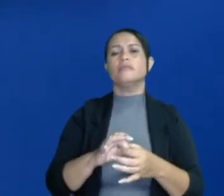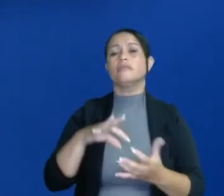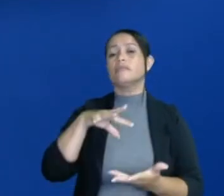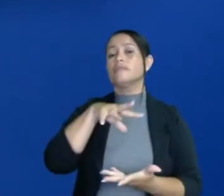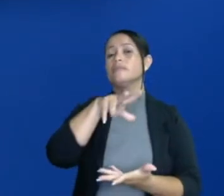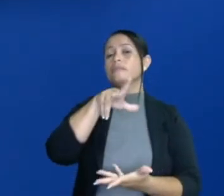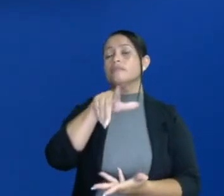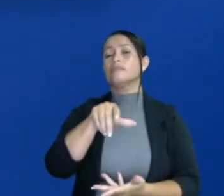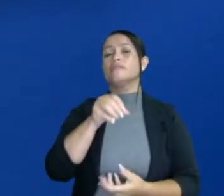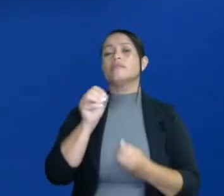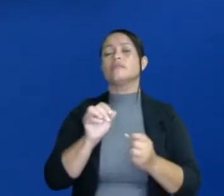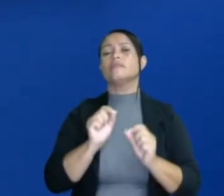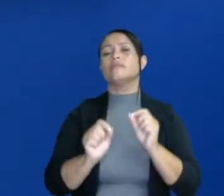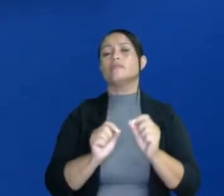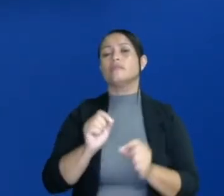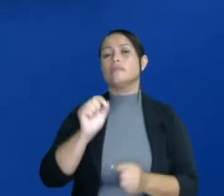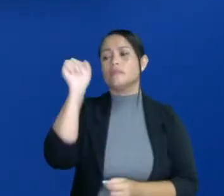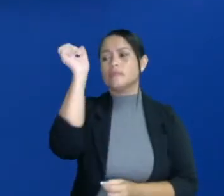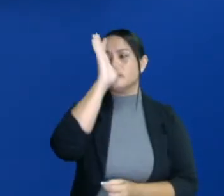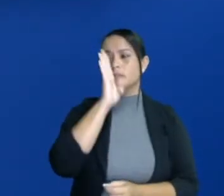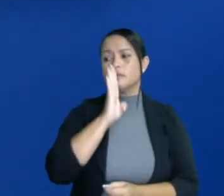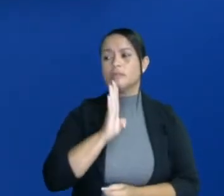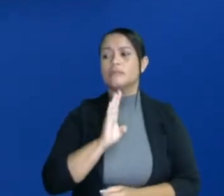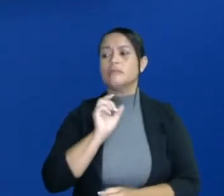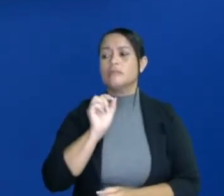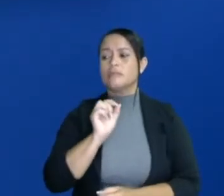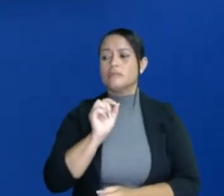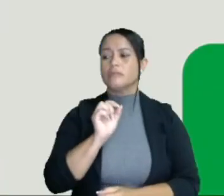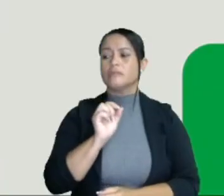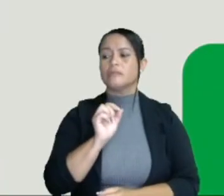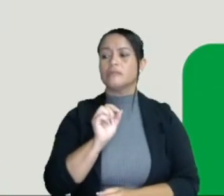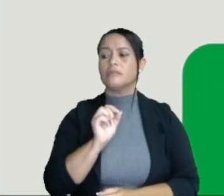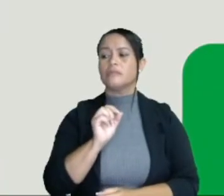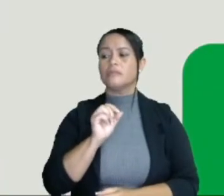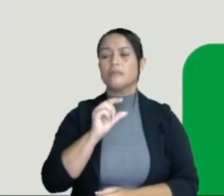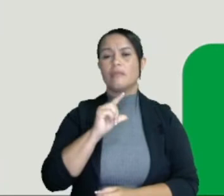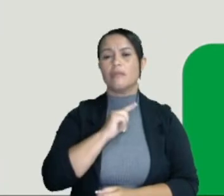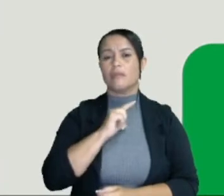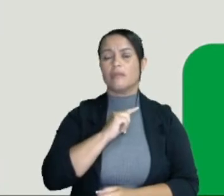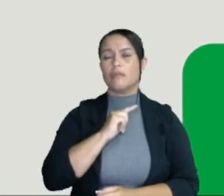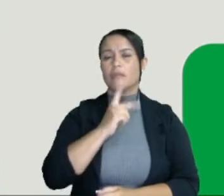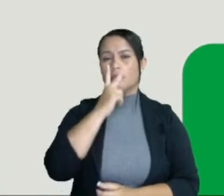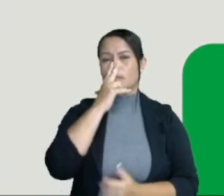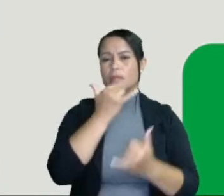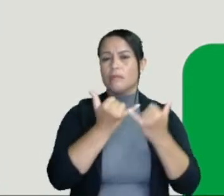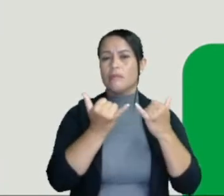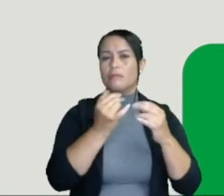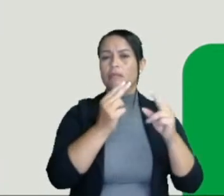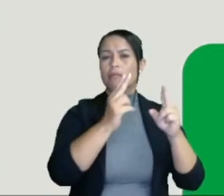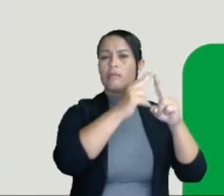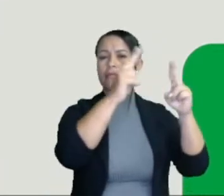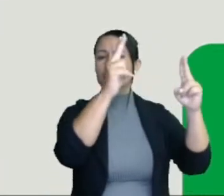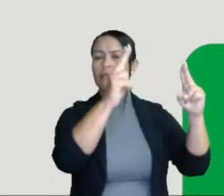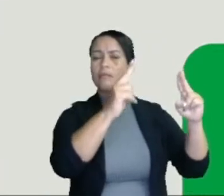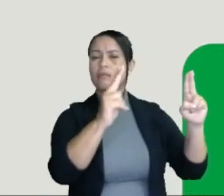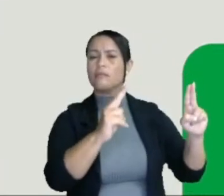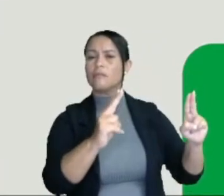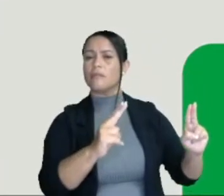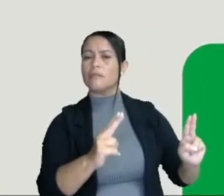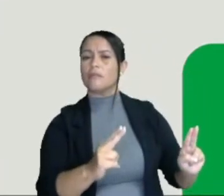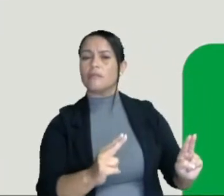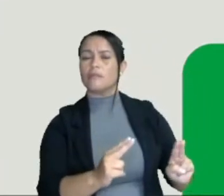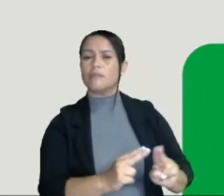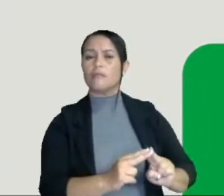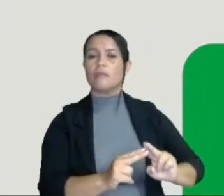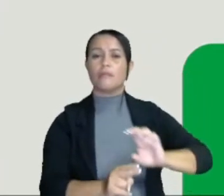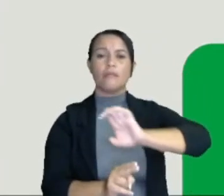Terra? Então o Brasil, percebam que ele está numa localização aqui, que ele é cortado ao norte pela linha do Equador. E